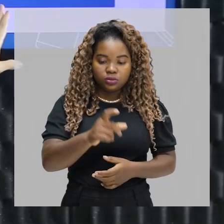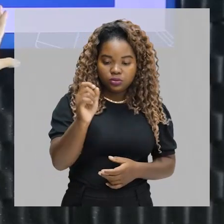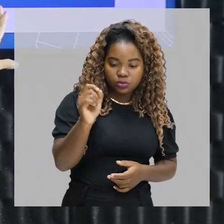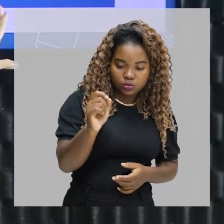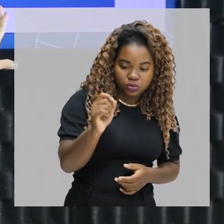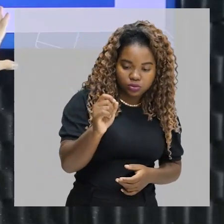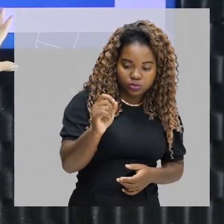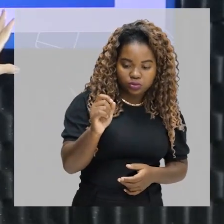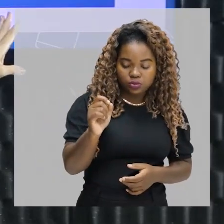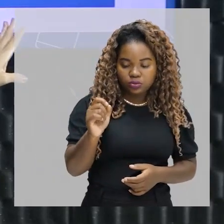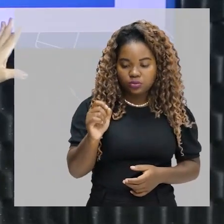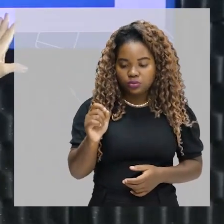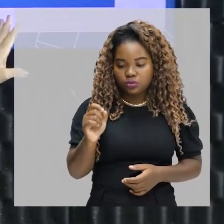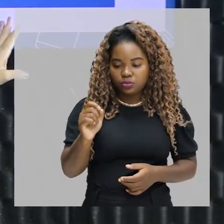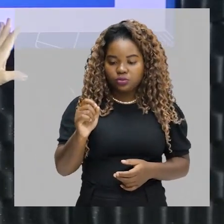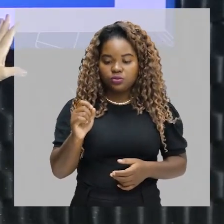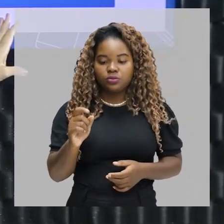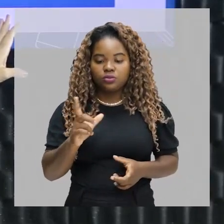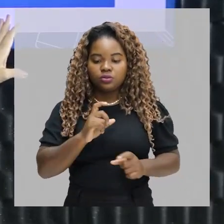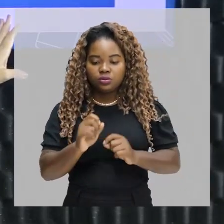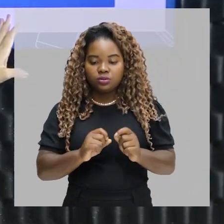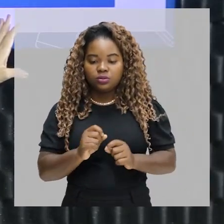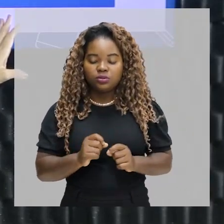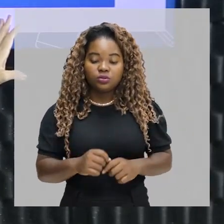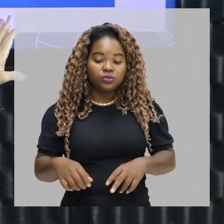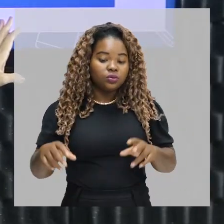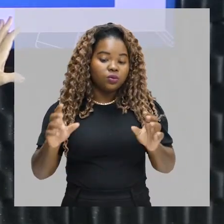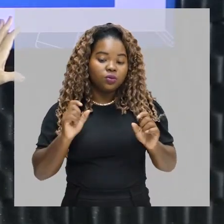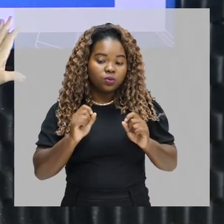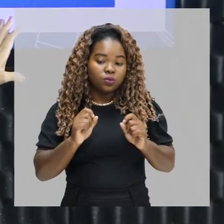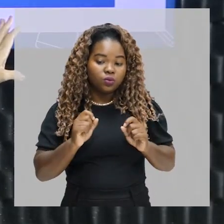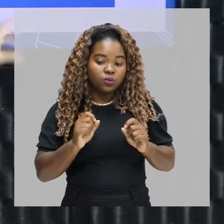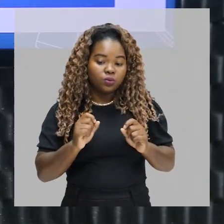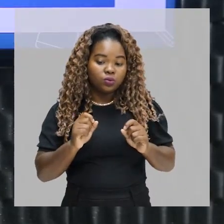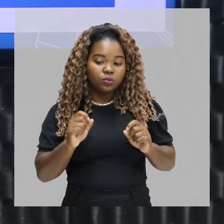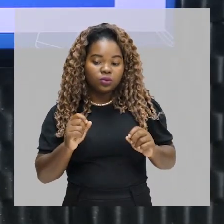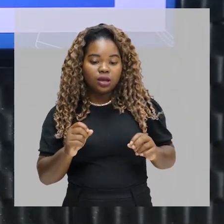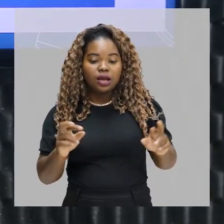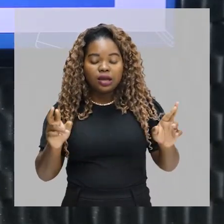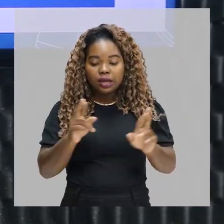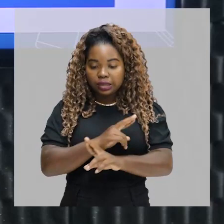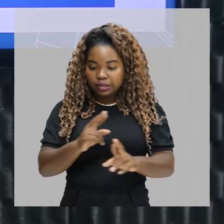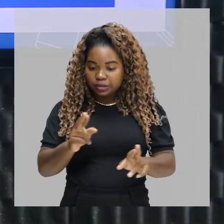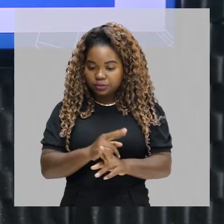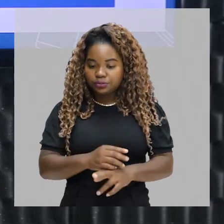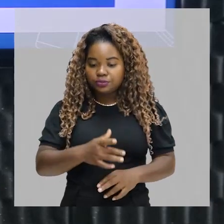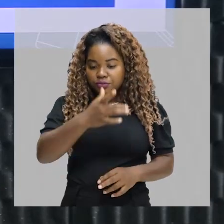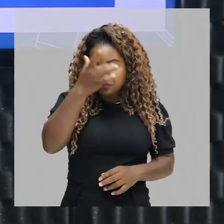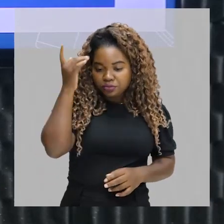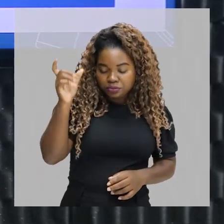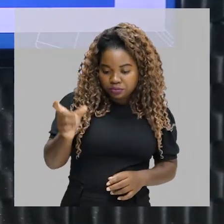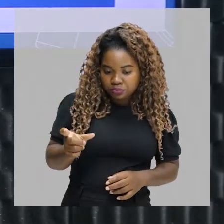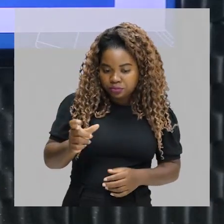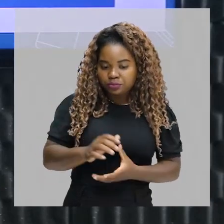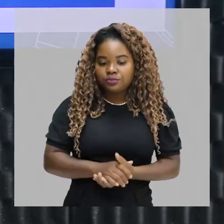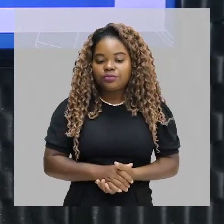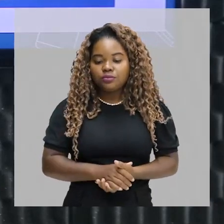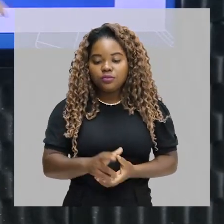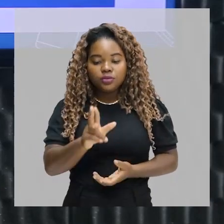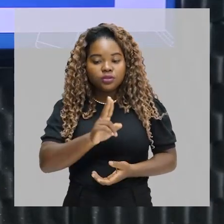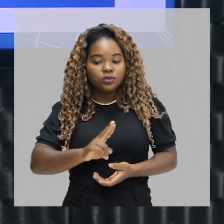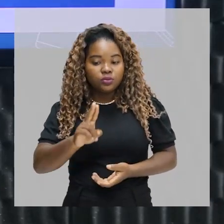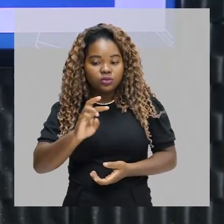o pronome relativo de acordo com o termo que ele está fazendo referência. Aqui era uma pessoa, então eu usei